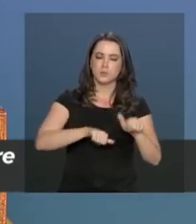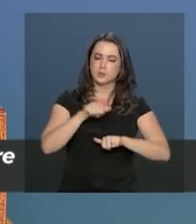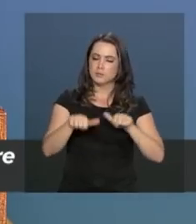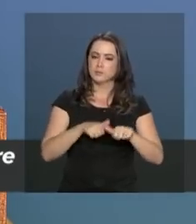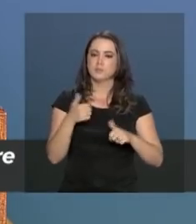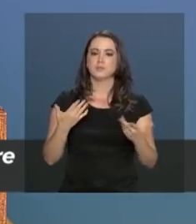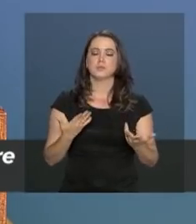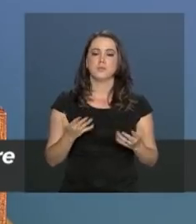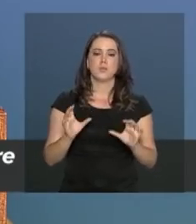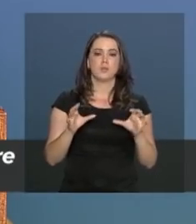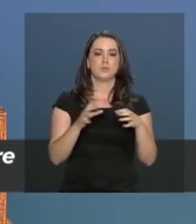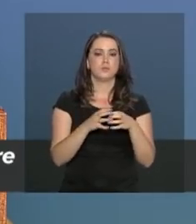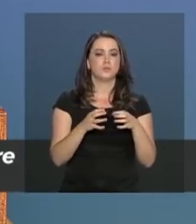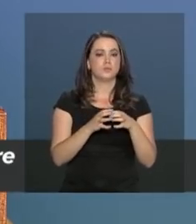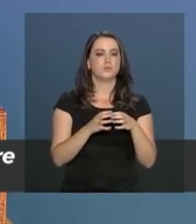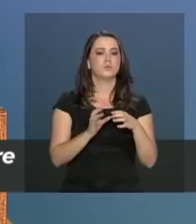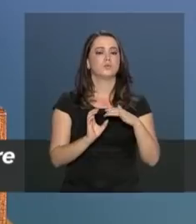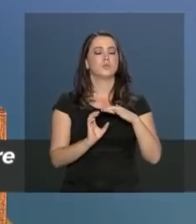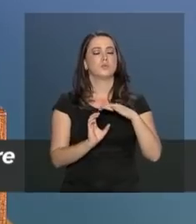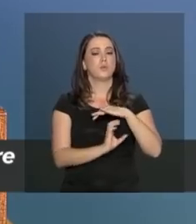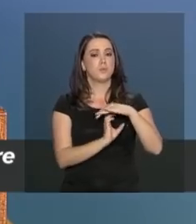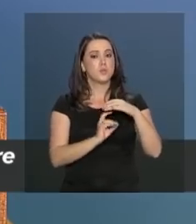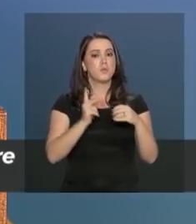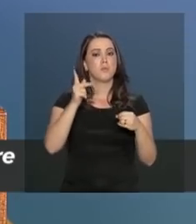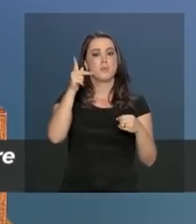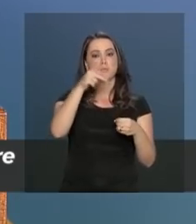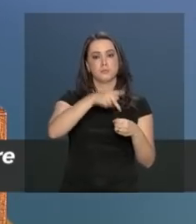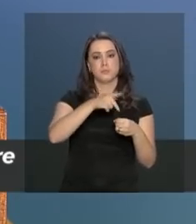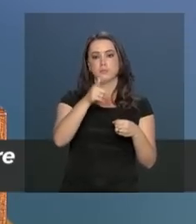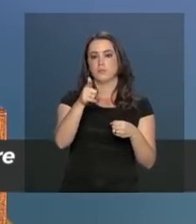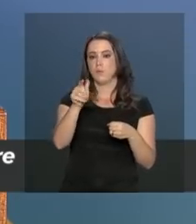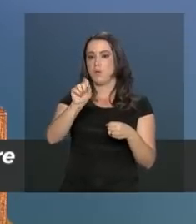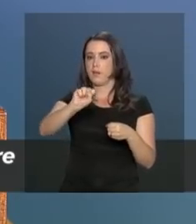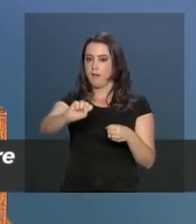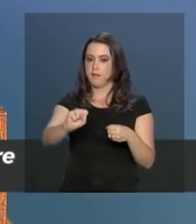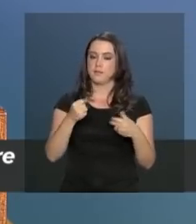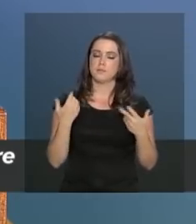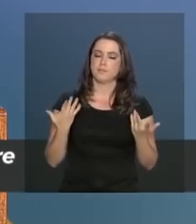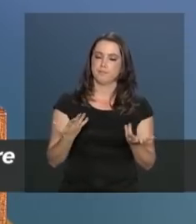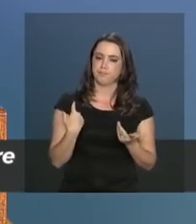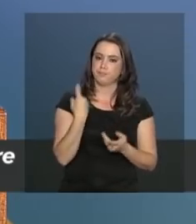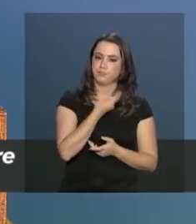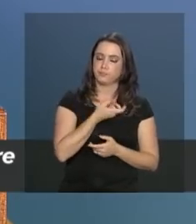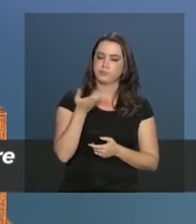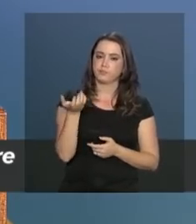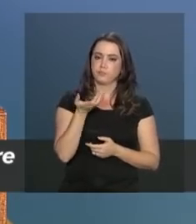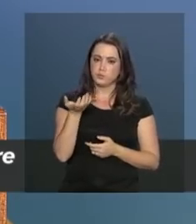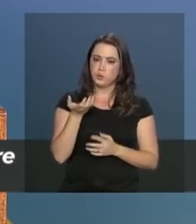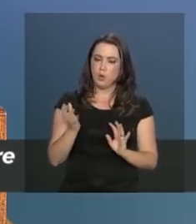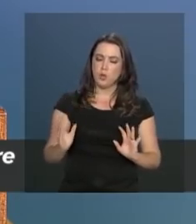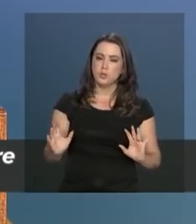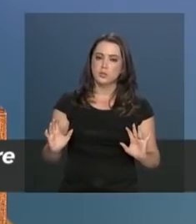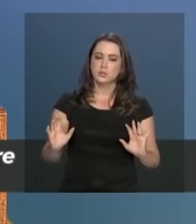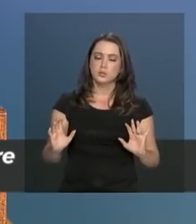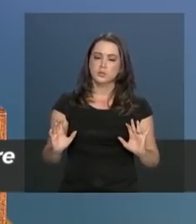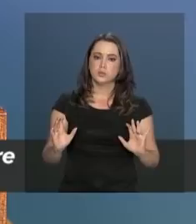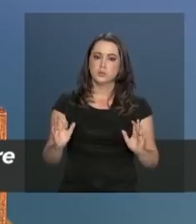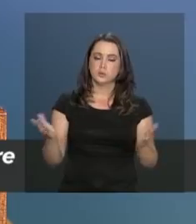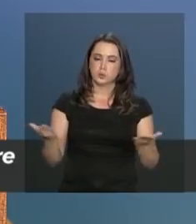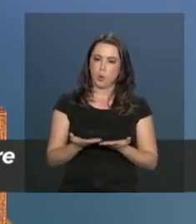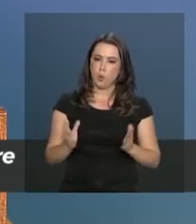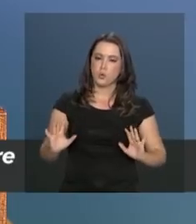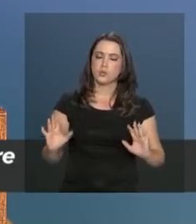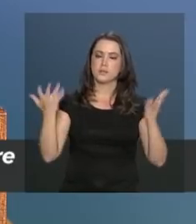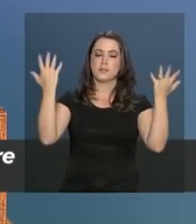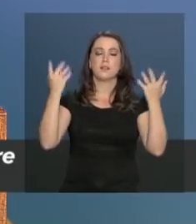do setor de petróleo e gás portanto o que nós hoje celebramos é talvez